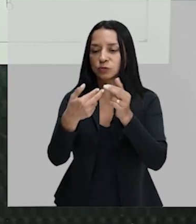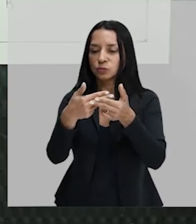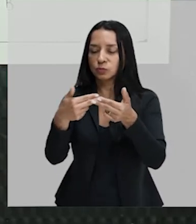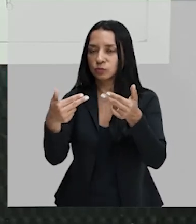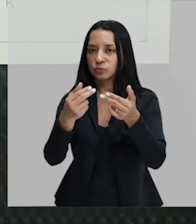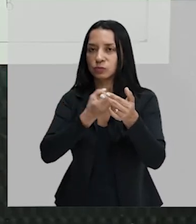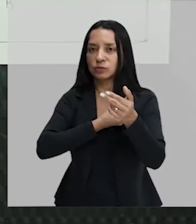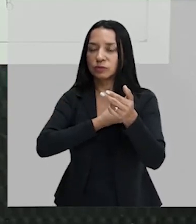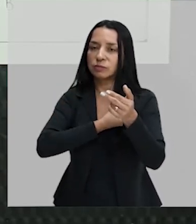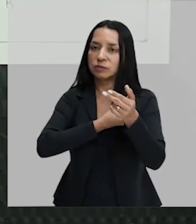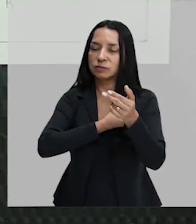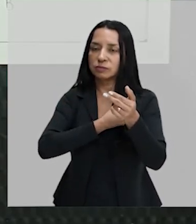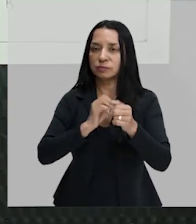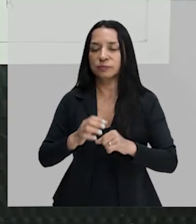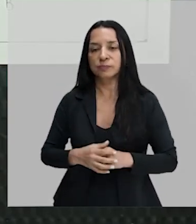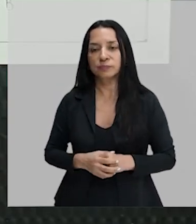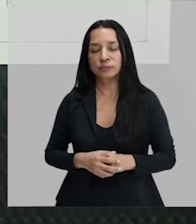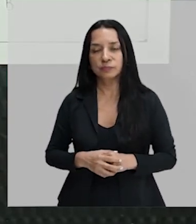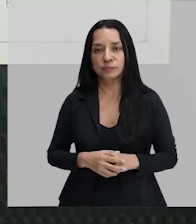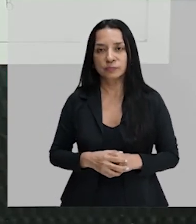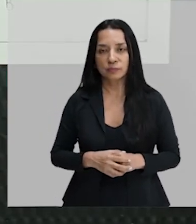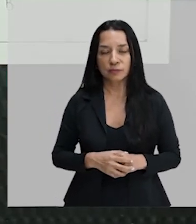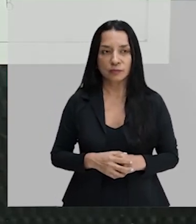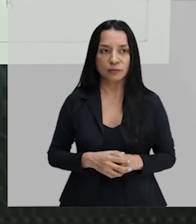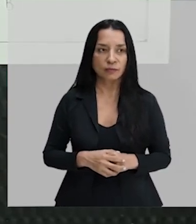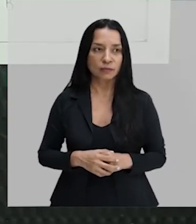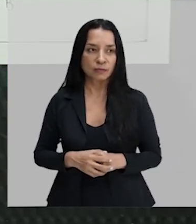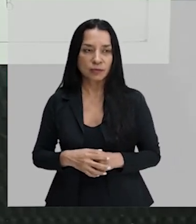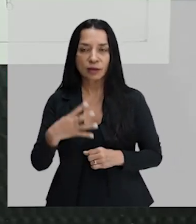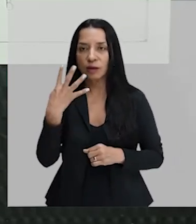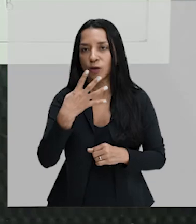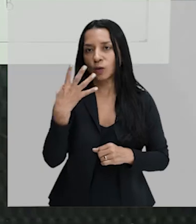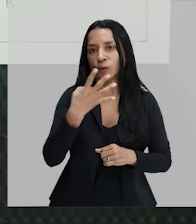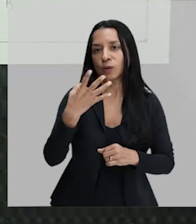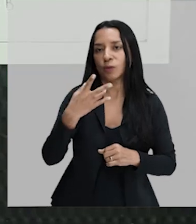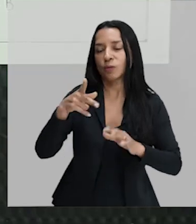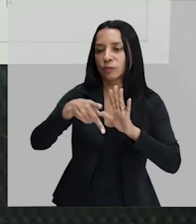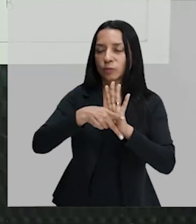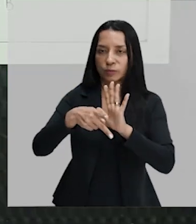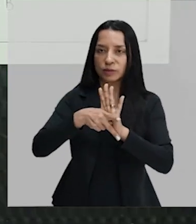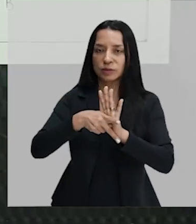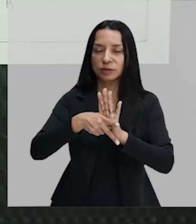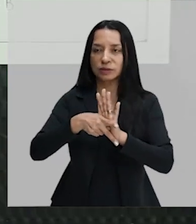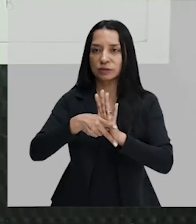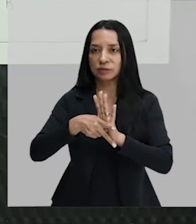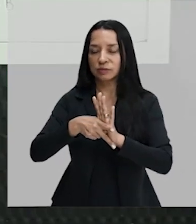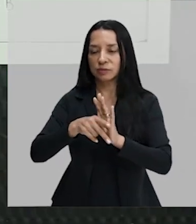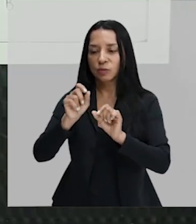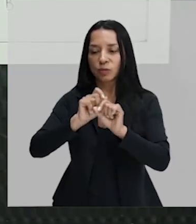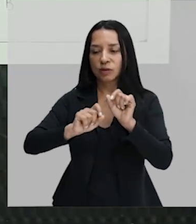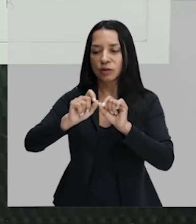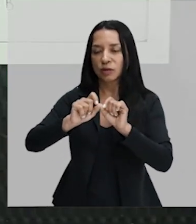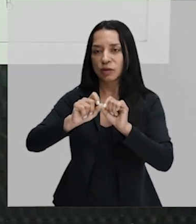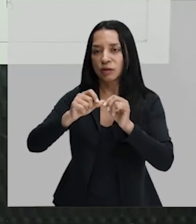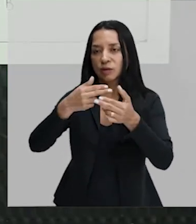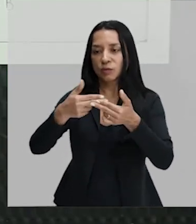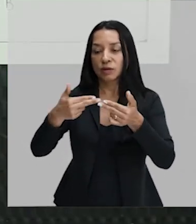obter a matriz nula. E a quarta propriedade das matrizes é o elemento